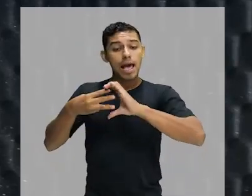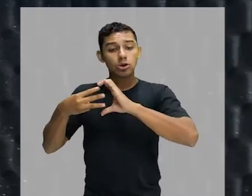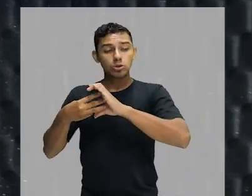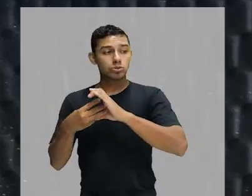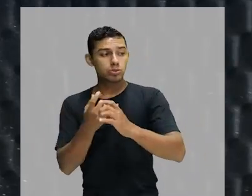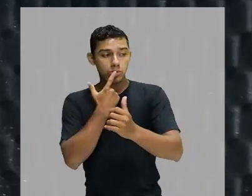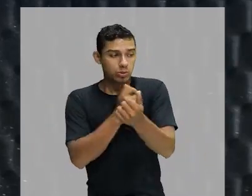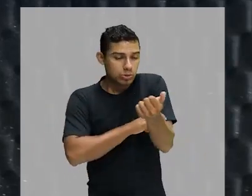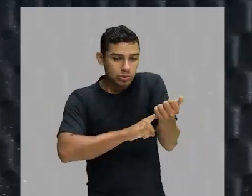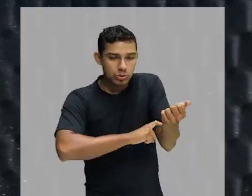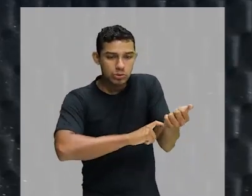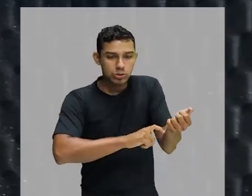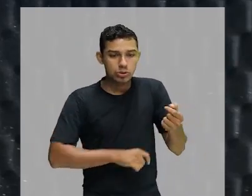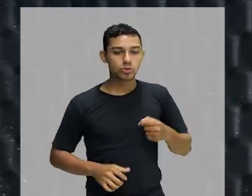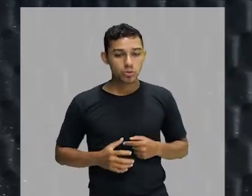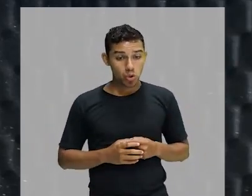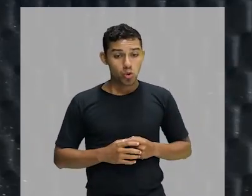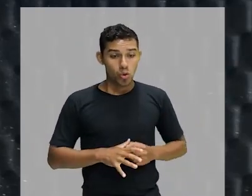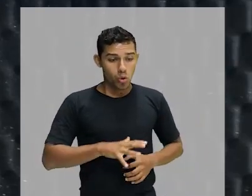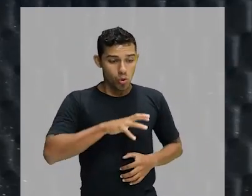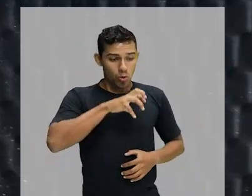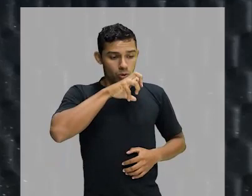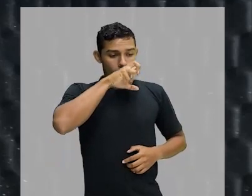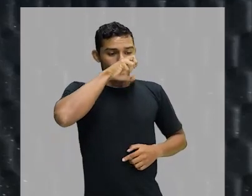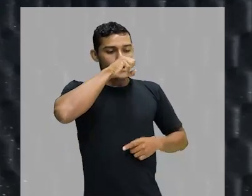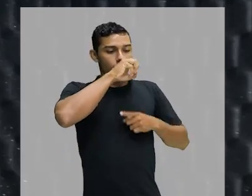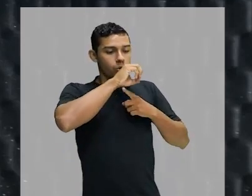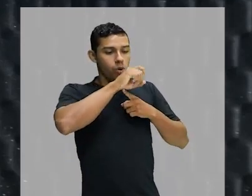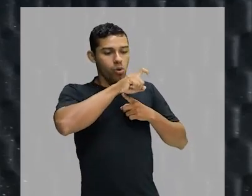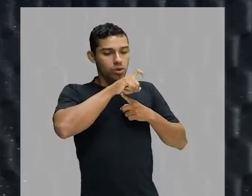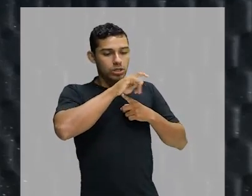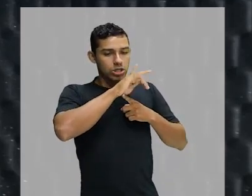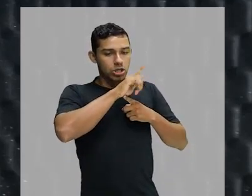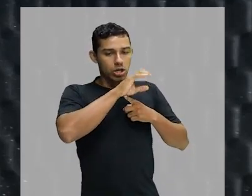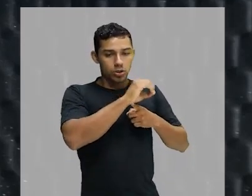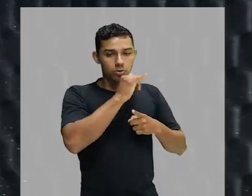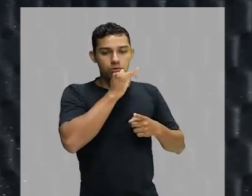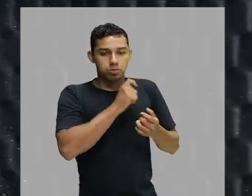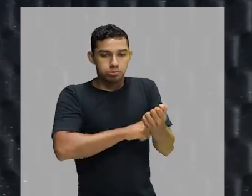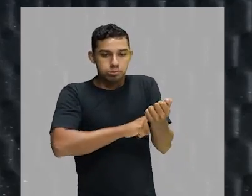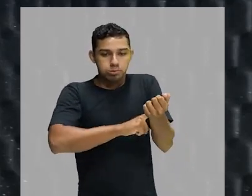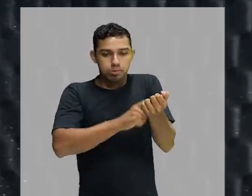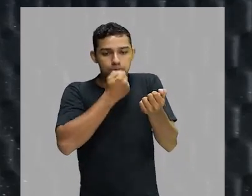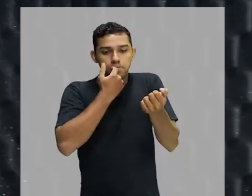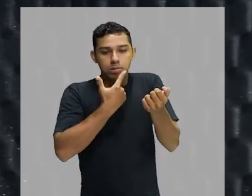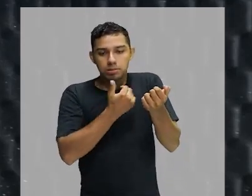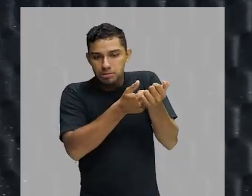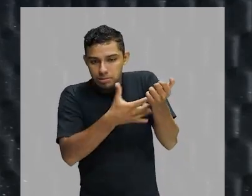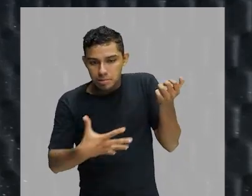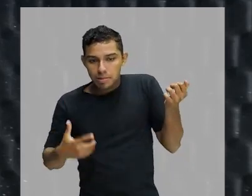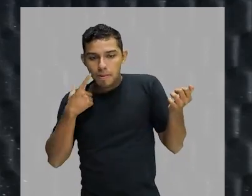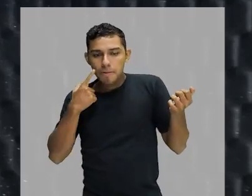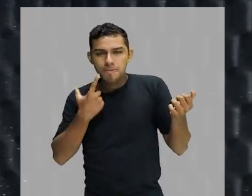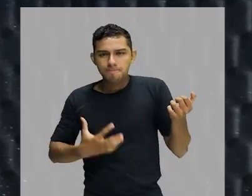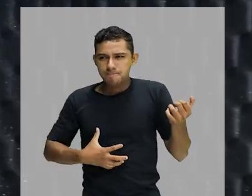utilizo uma substância que ela aumenta a minha quantidade de glóbulos vermelhos, que é esse transporte de oxigênio, ele passa a ser mais